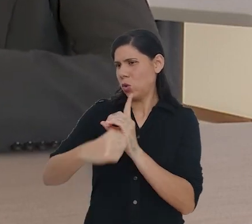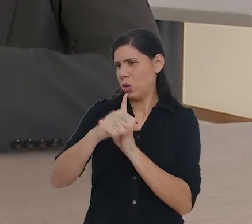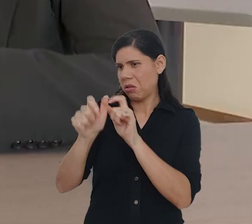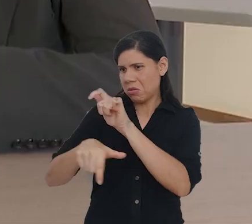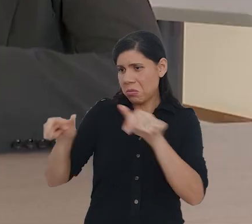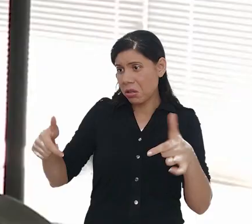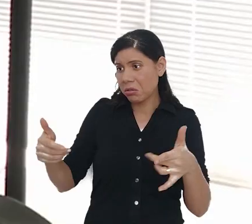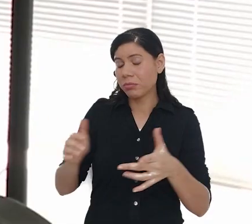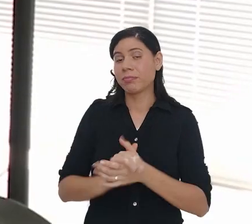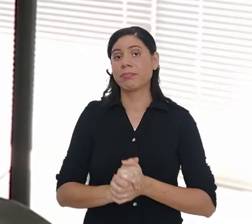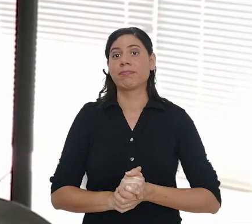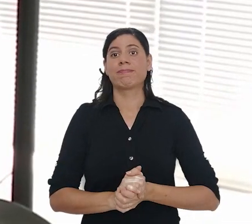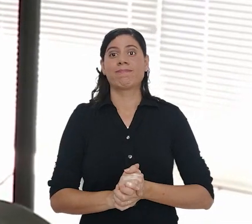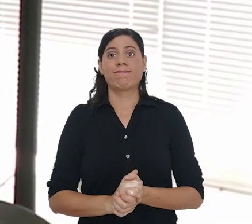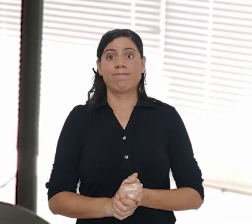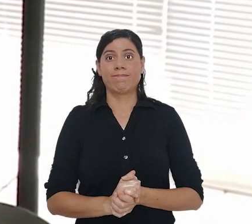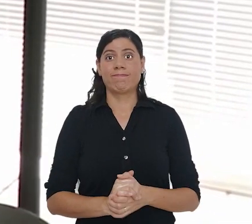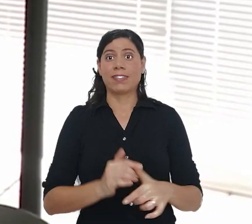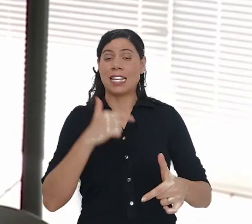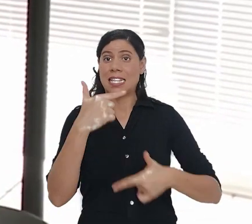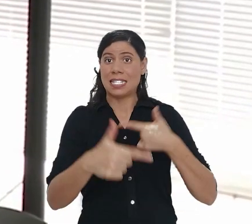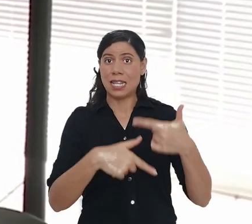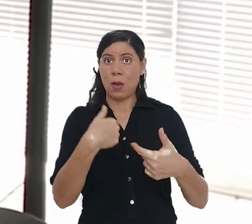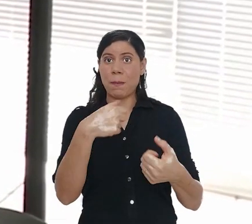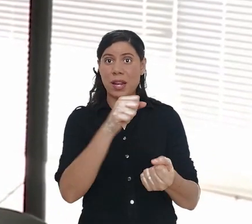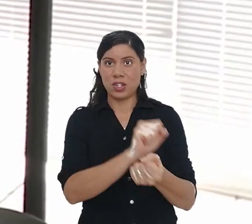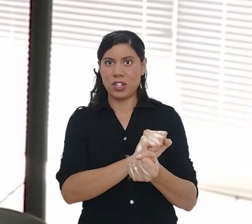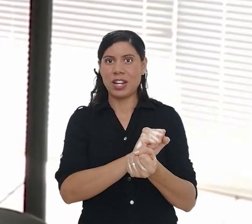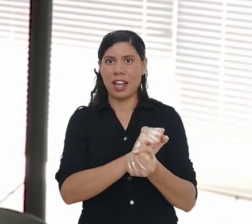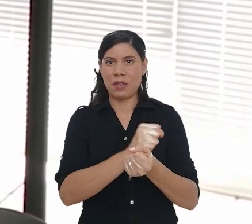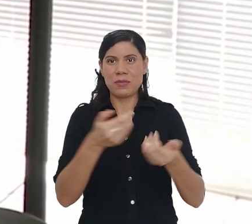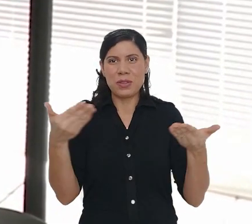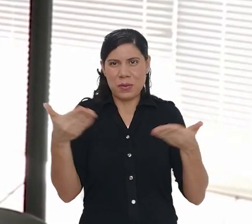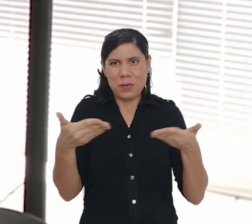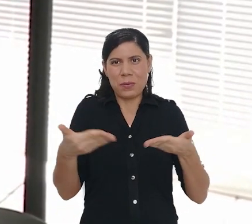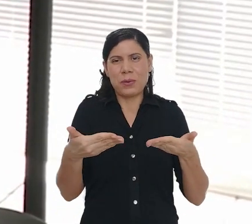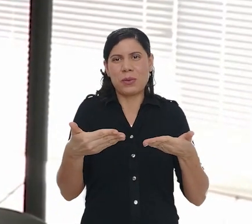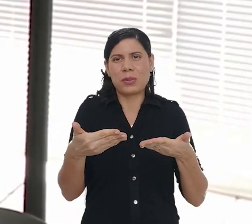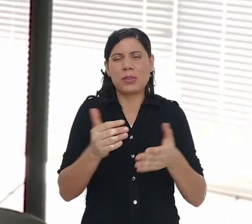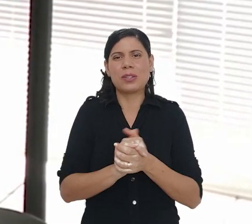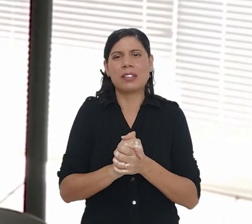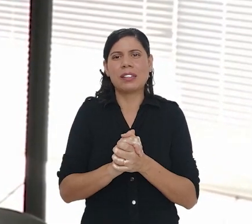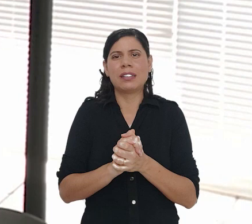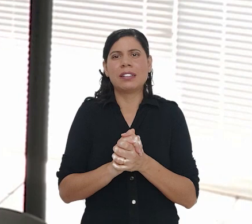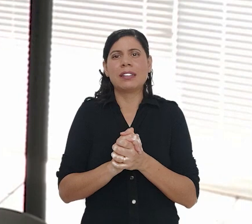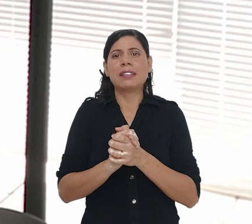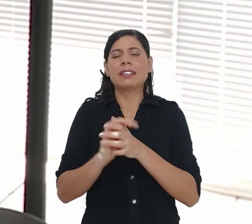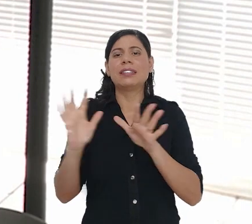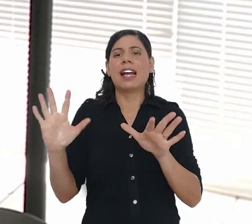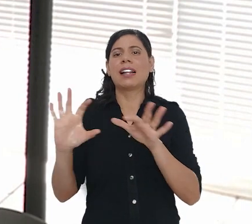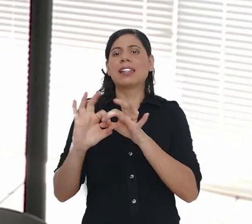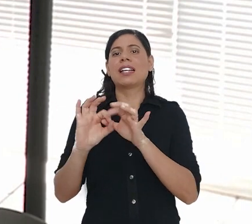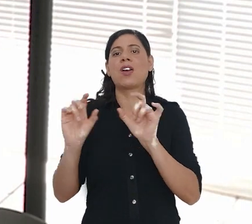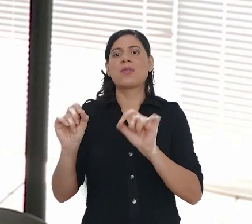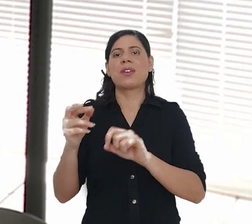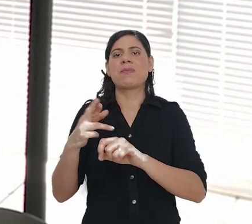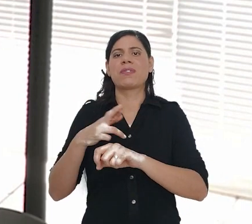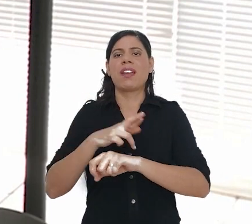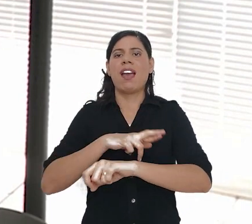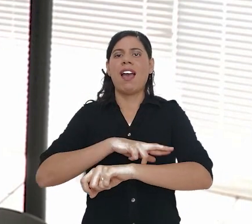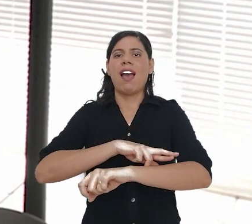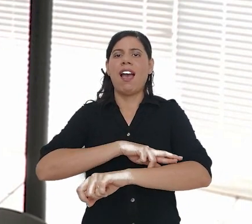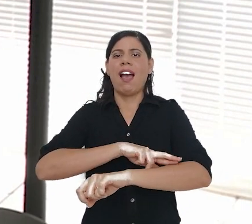desses trabalhadores? O trabalho escravo moderno é extremamente associado ao racismo,